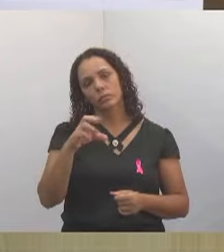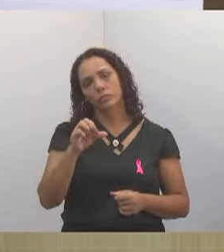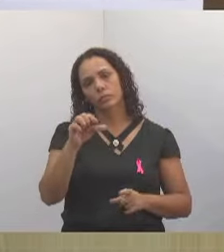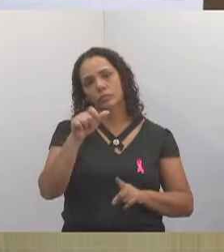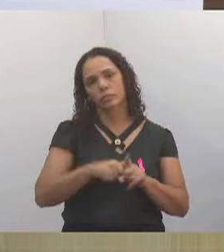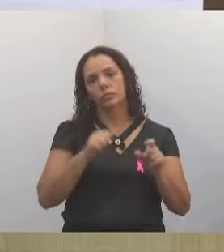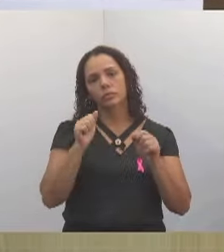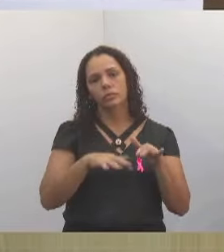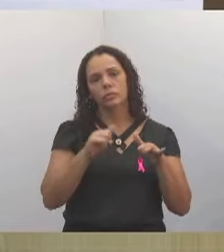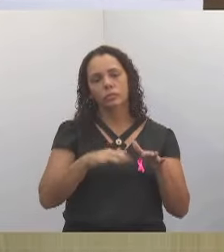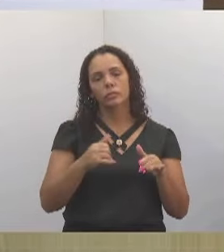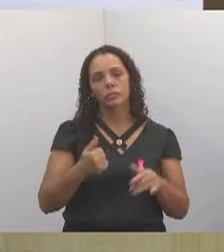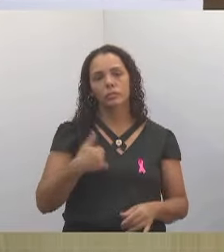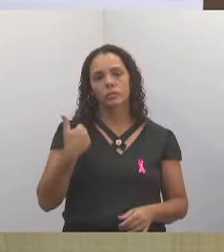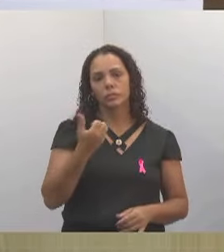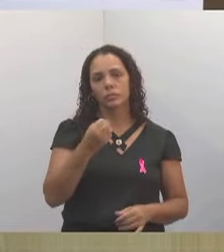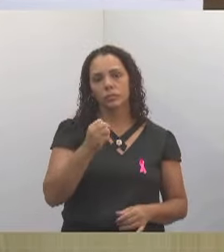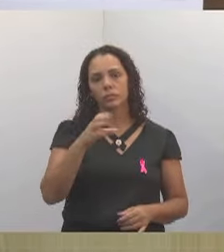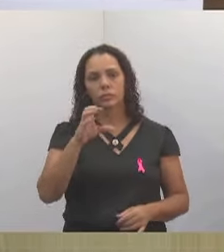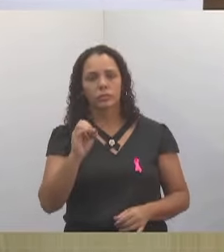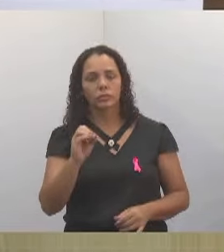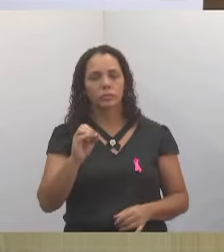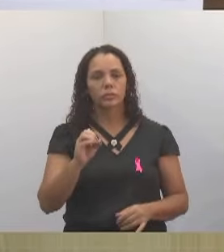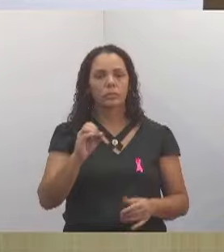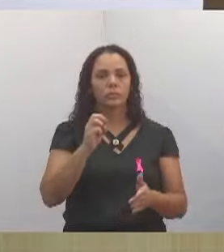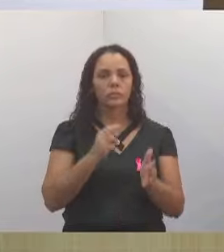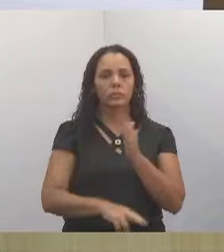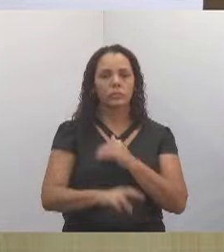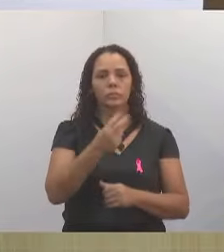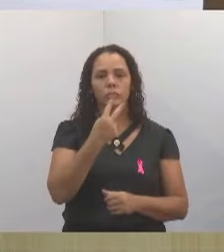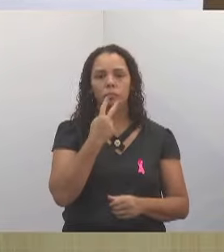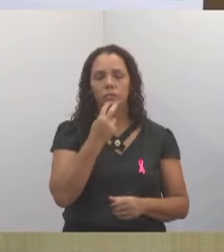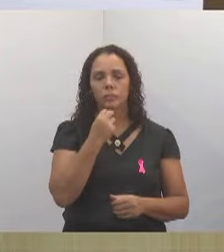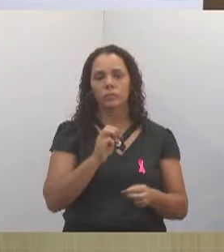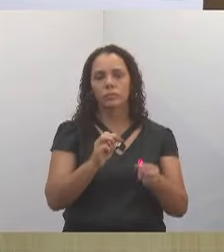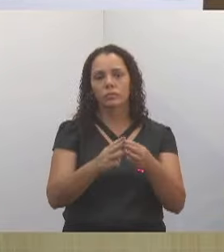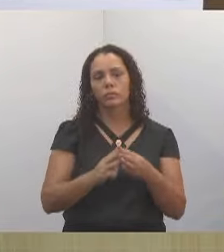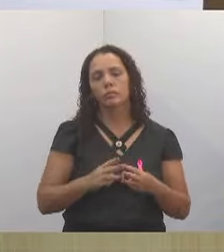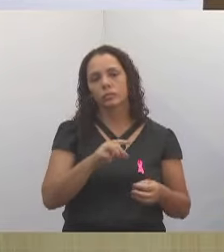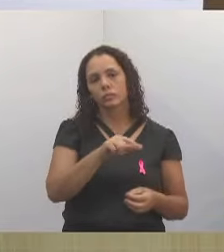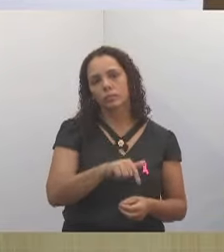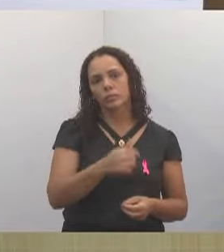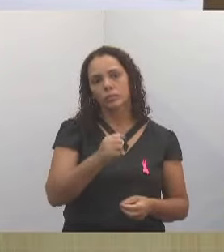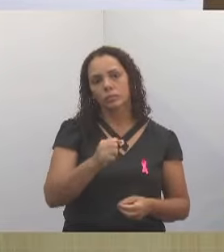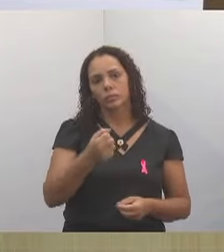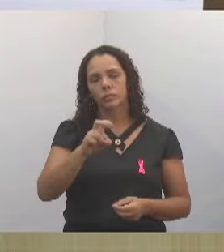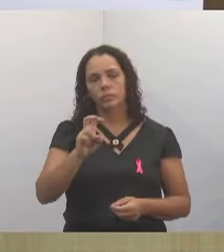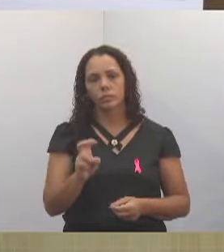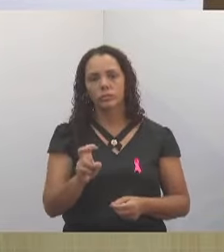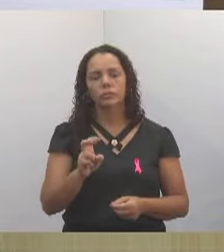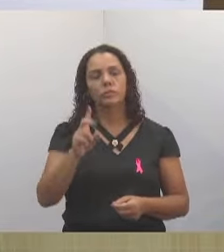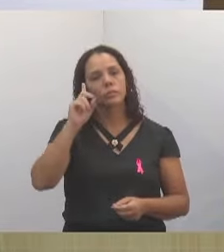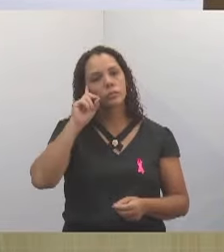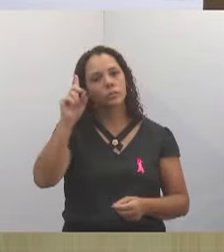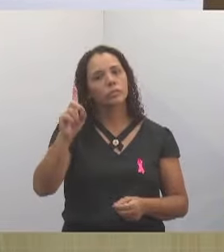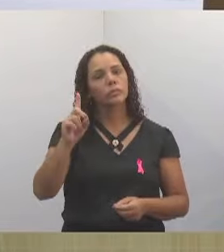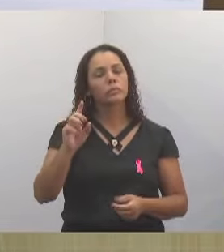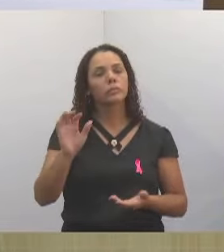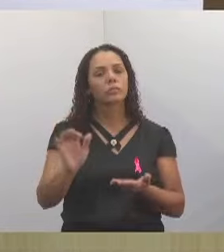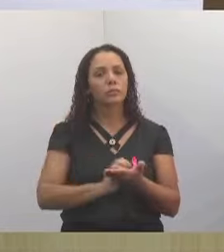setembro, quando completou 80 anos de idade. Autoria, Valmir do Parque Meia Lua. Moção 785, registro transcurso Dia